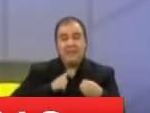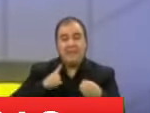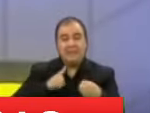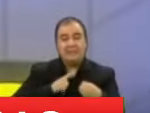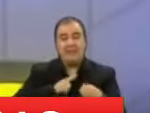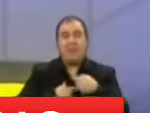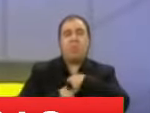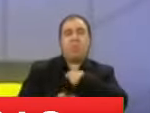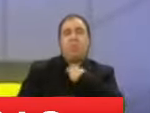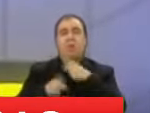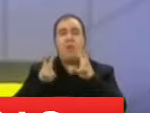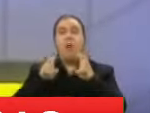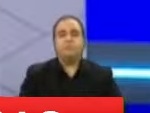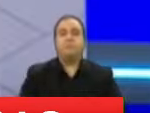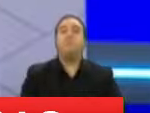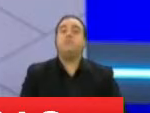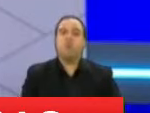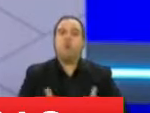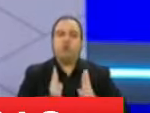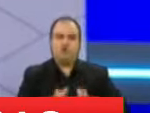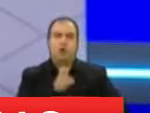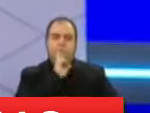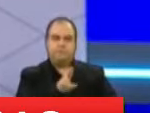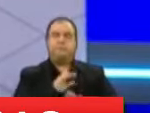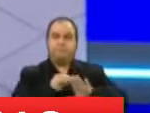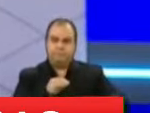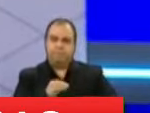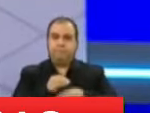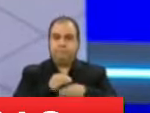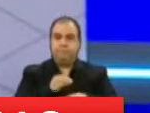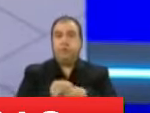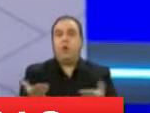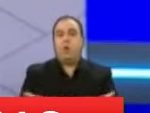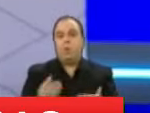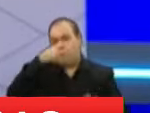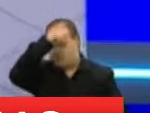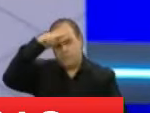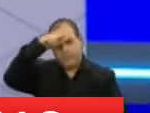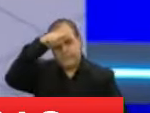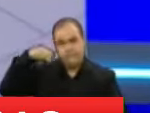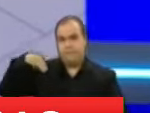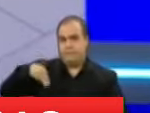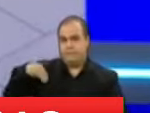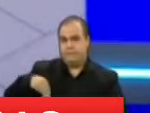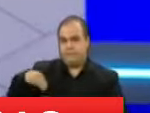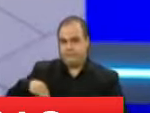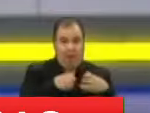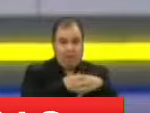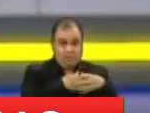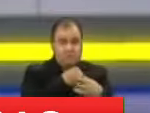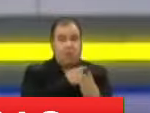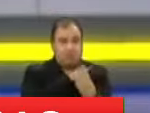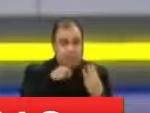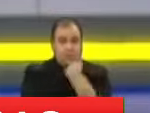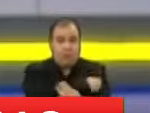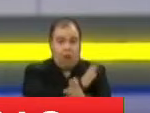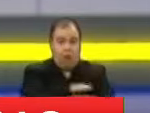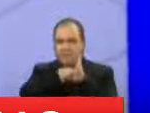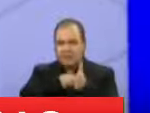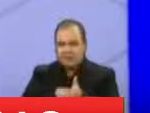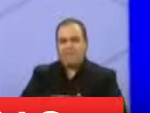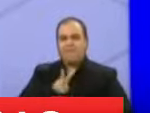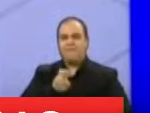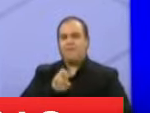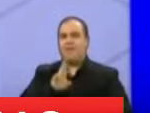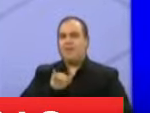votadas depois perdeu o apoio eleitoral Daniel José que é deputado federal e o Marcelo Aguiar três candidatos Que declararam apoio ao marcal mesmo